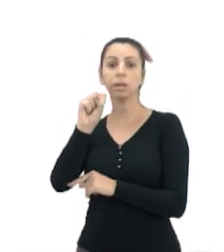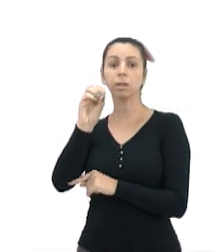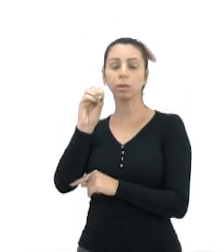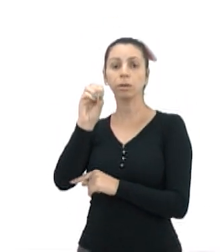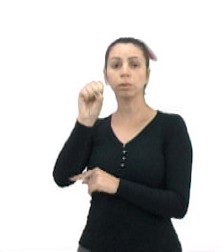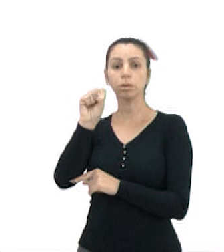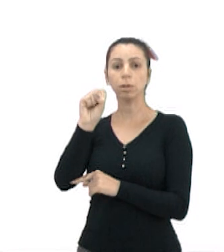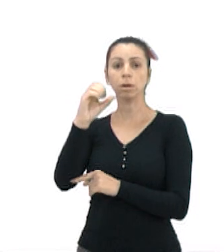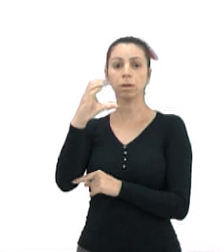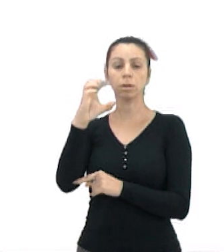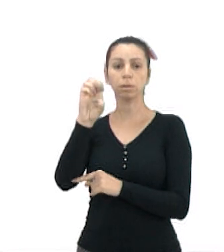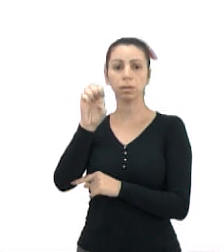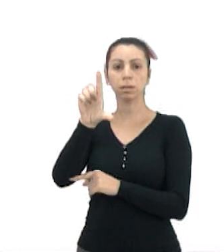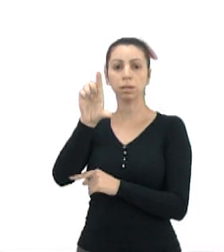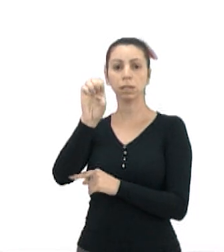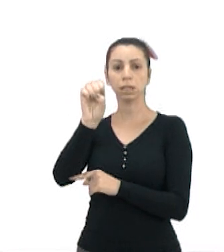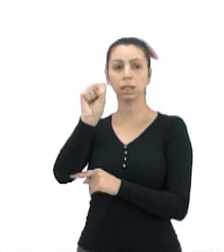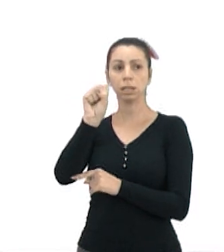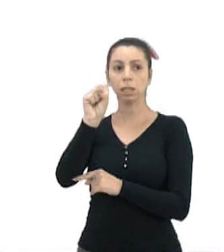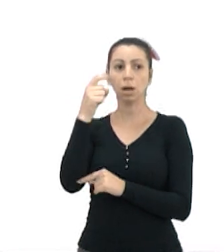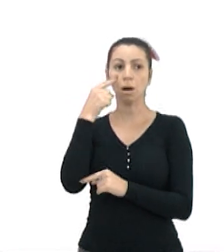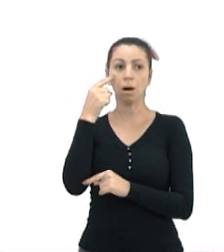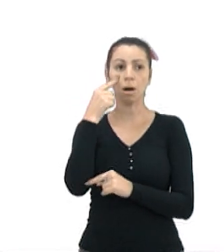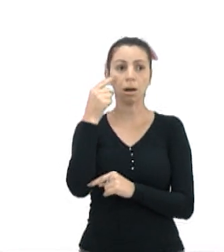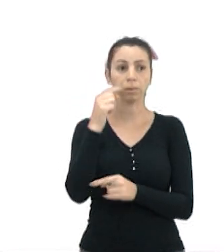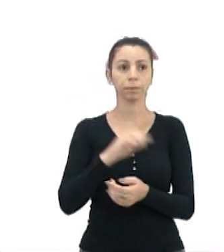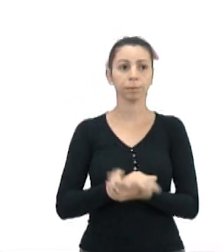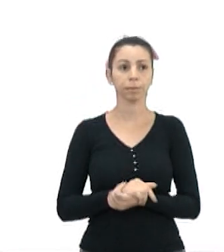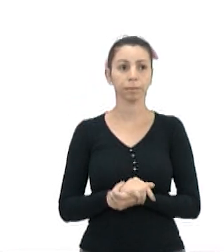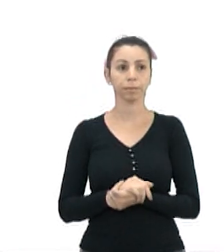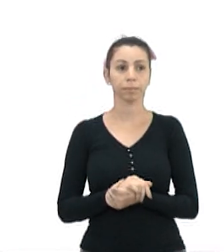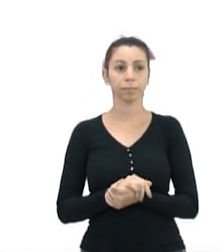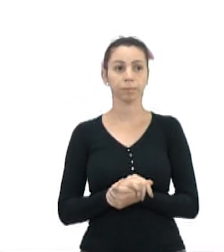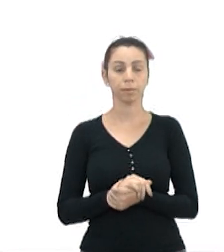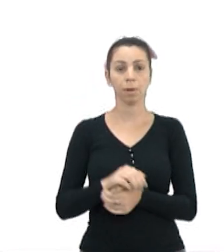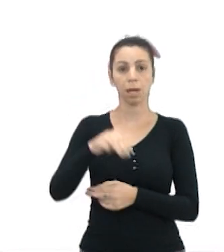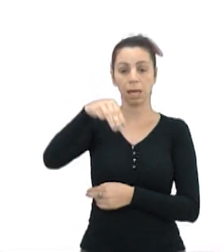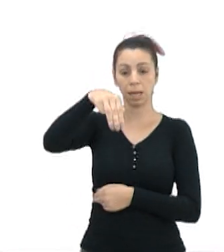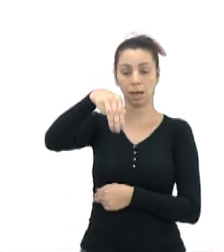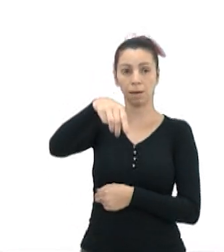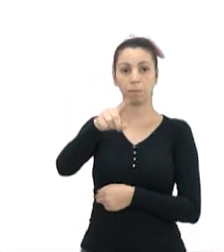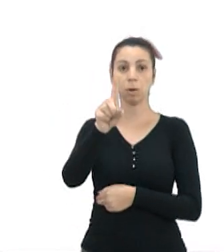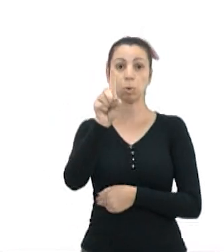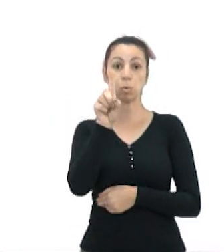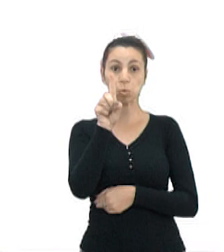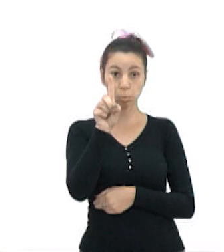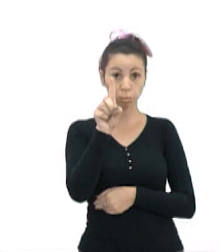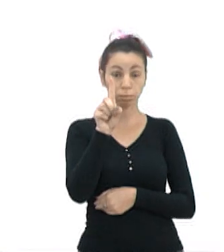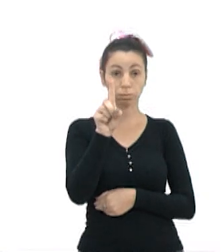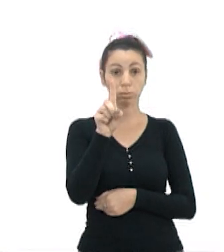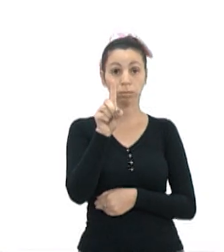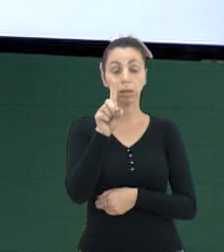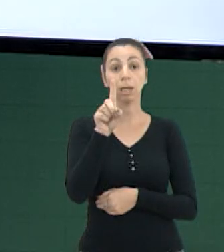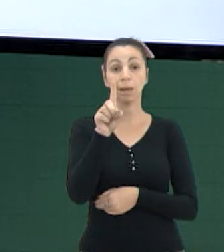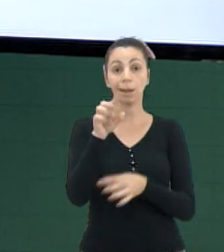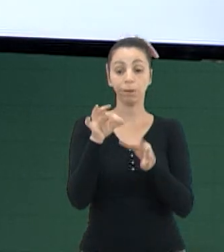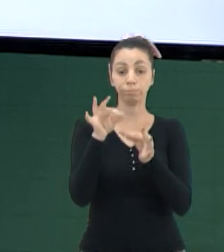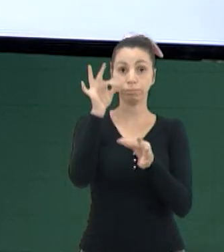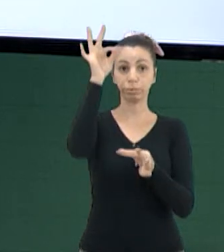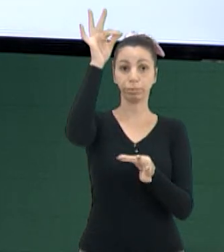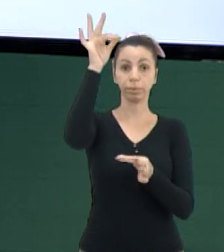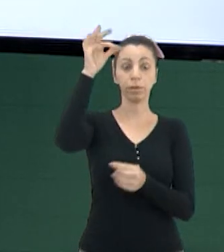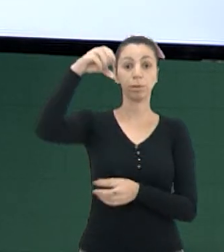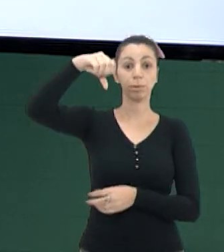o ângulo M1, olha aqui o ângulo M1, medir 90 graus, vejam que já foi falado que se coincide